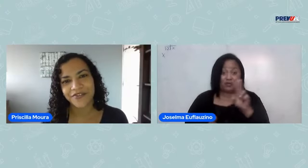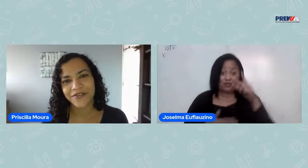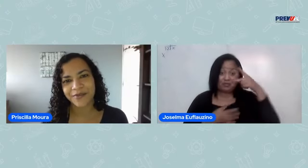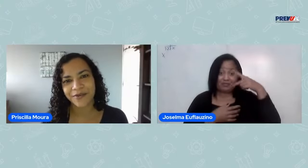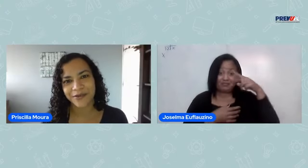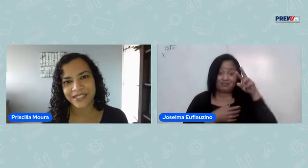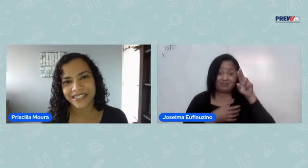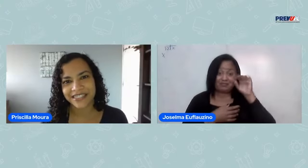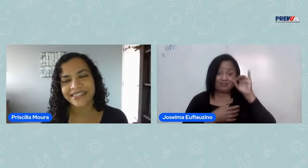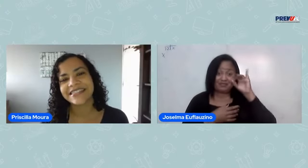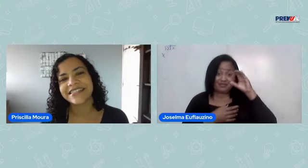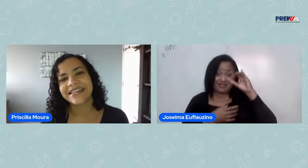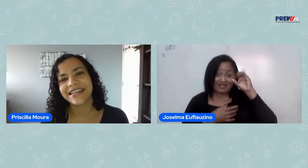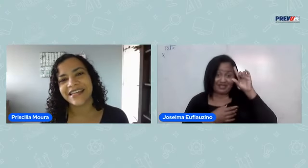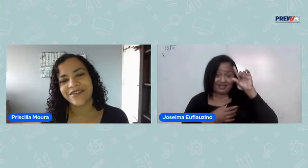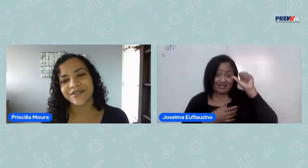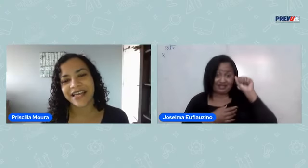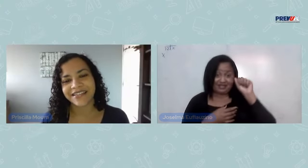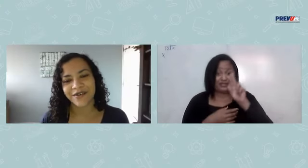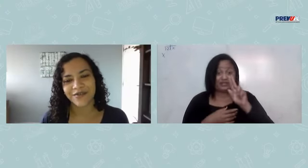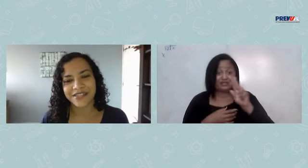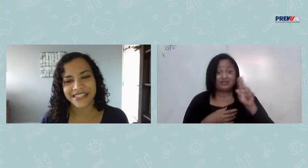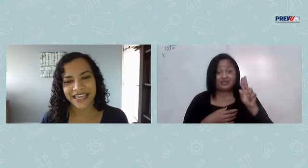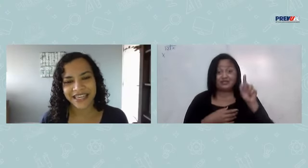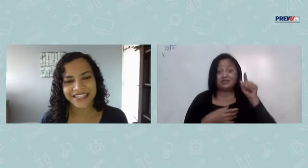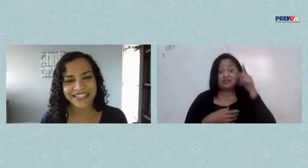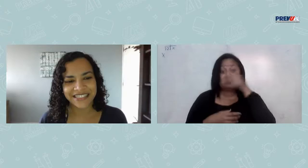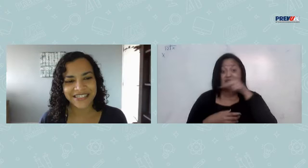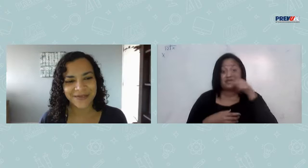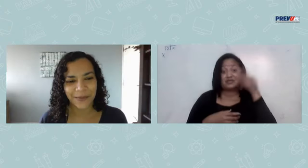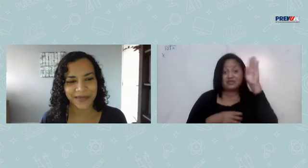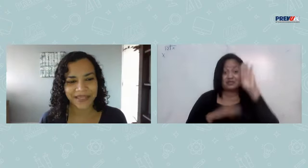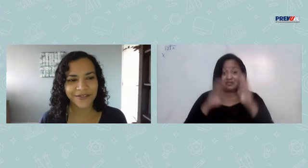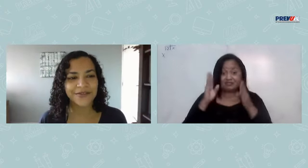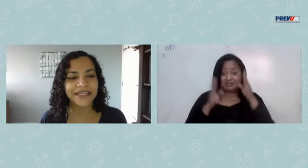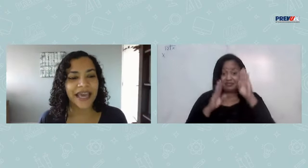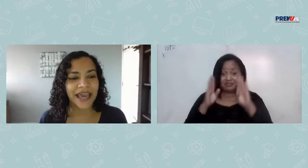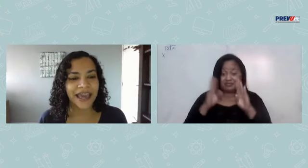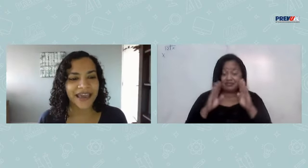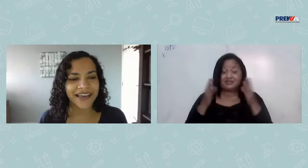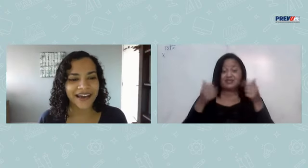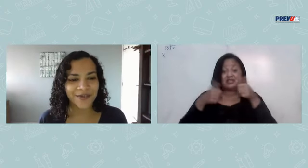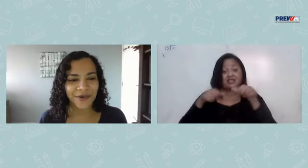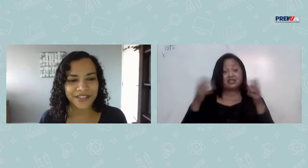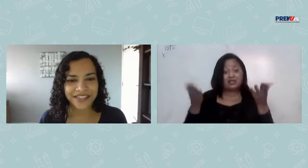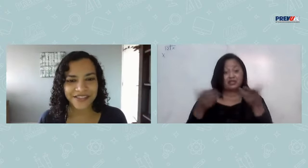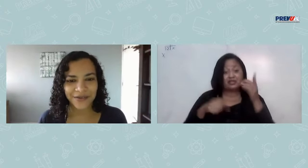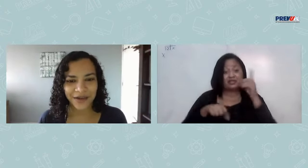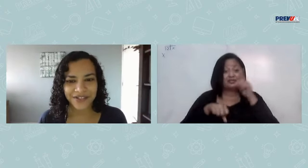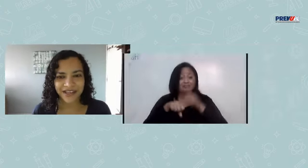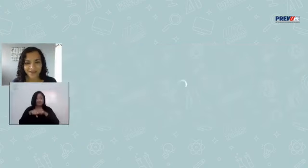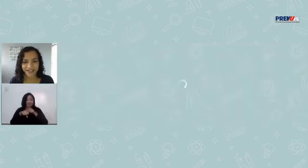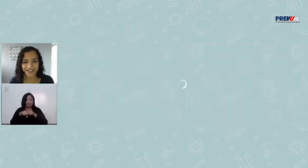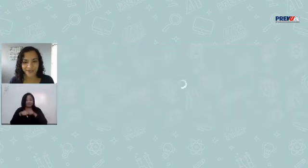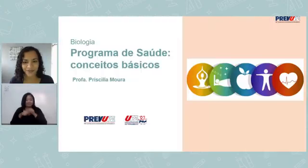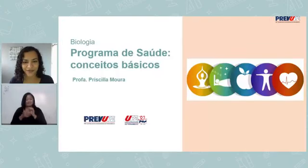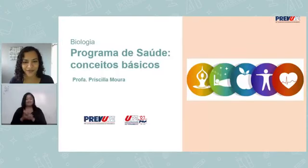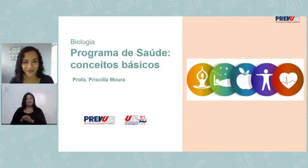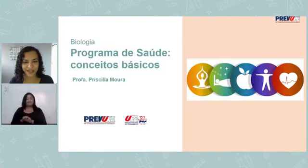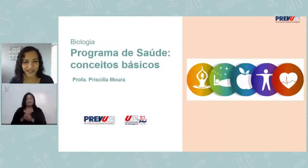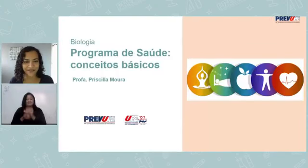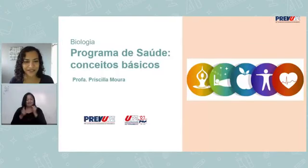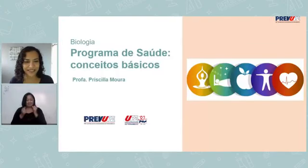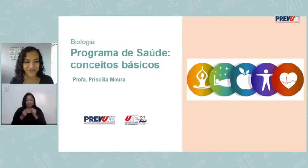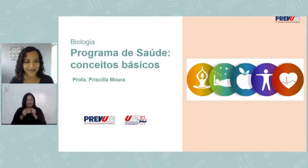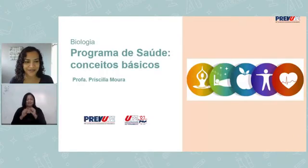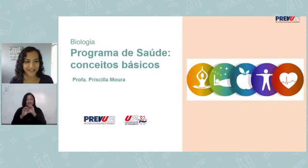né, sou professora de biologia, e aí vou estar aqui com vocês nesse momento. Ricardo, pode soltar o slide para a gente, por